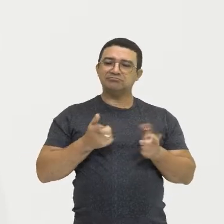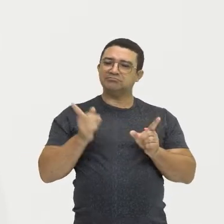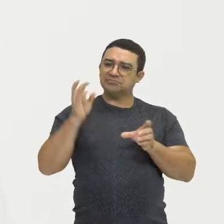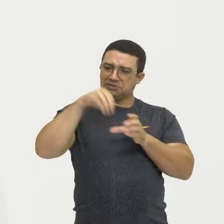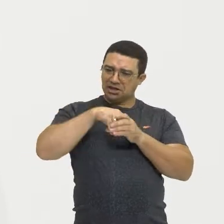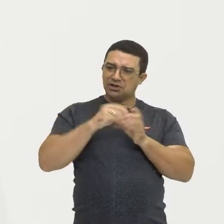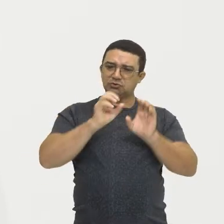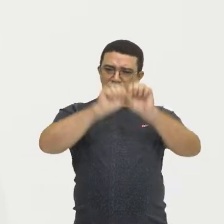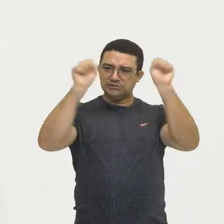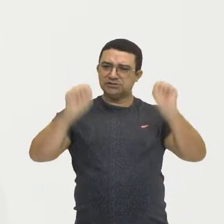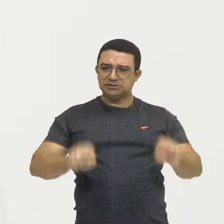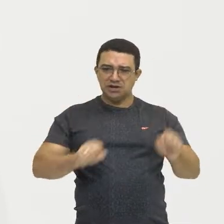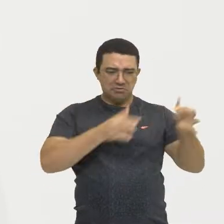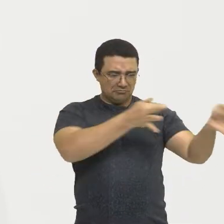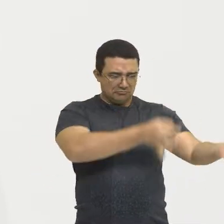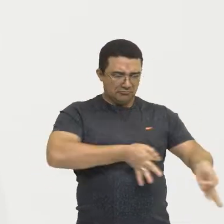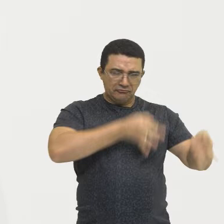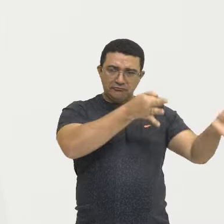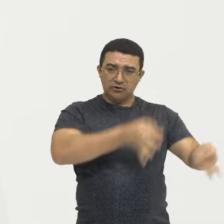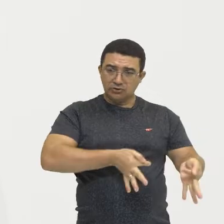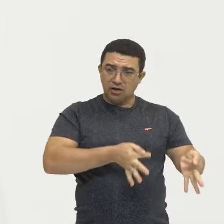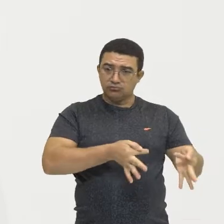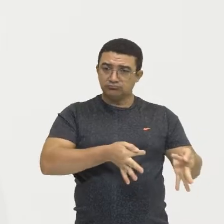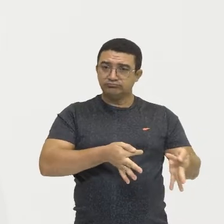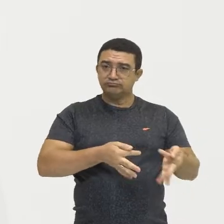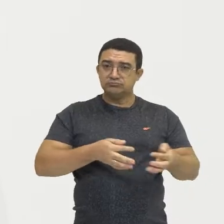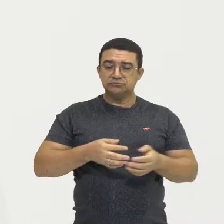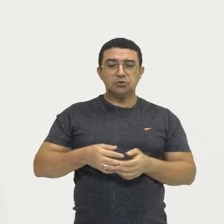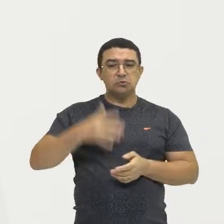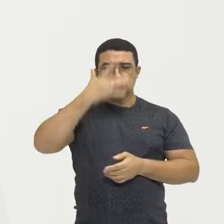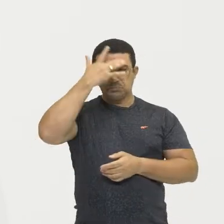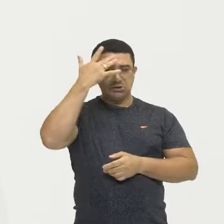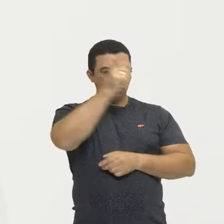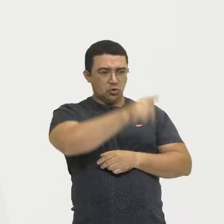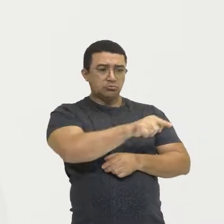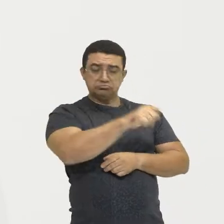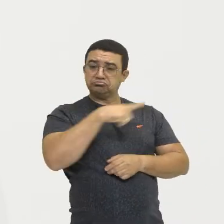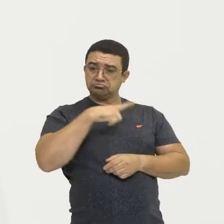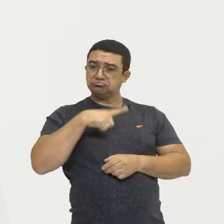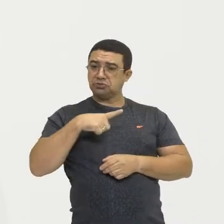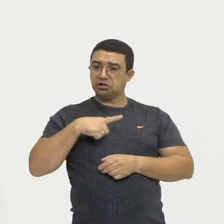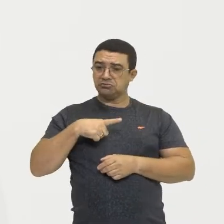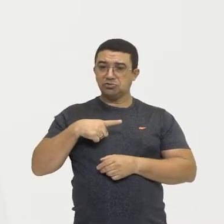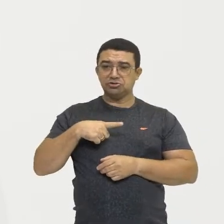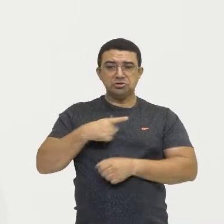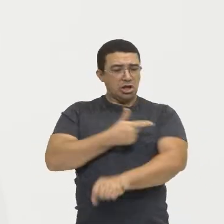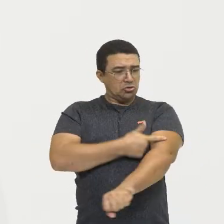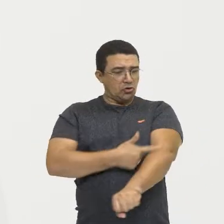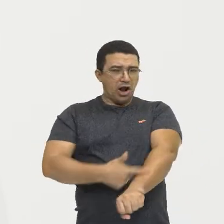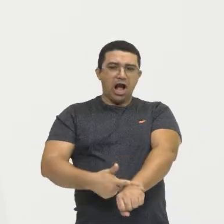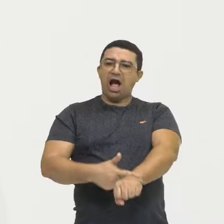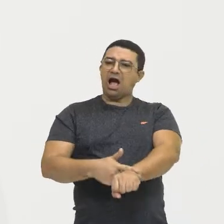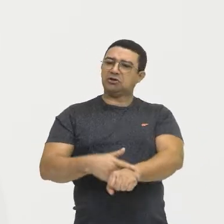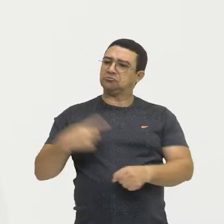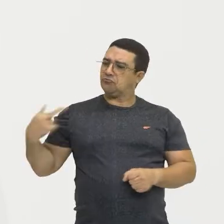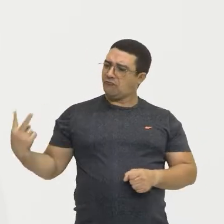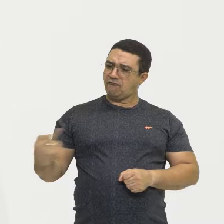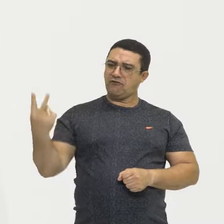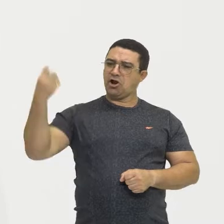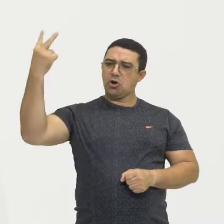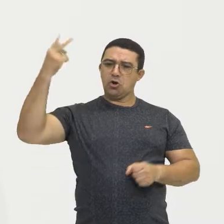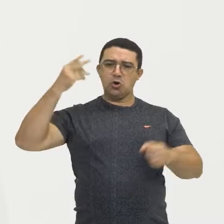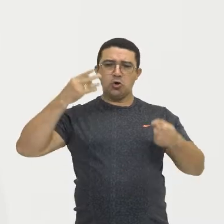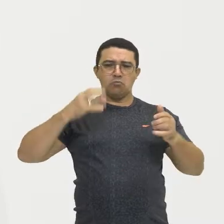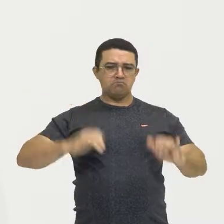do sistema feudal. E eles tinham princípios, eles tinham valores, coisa que a gente não vê hoje, né? Então, os